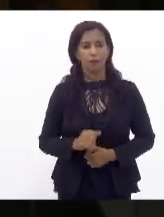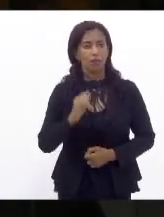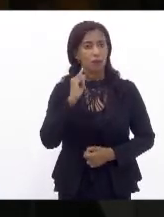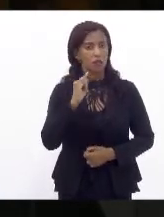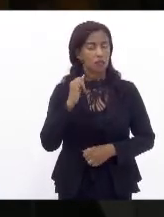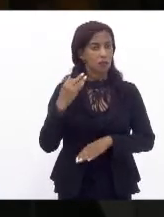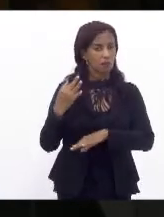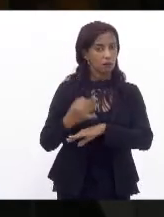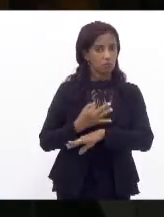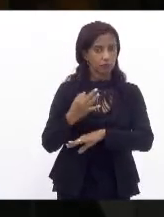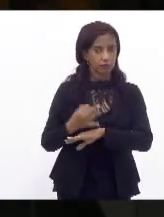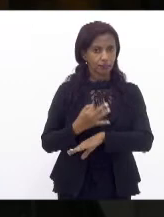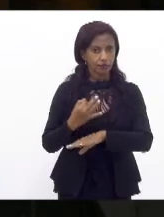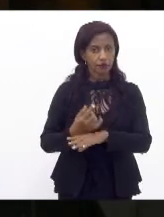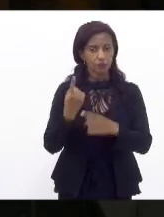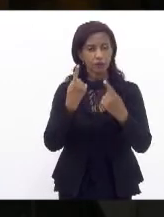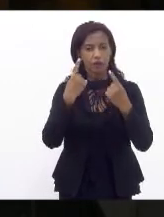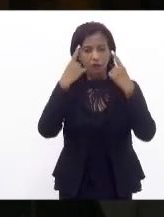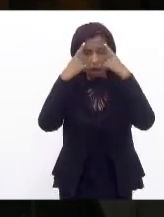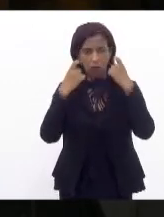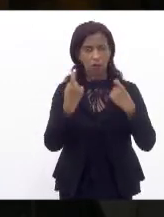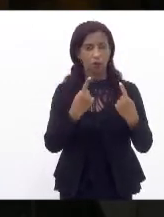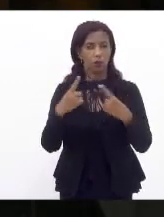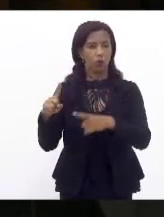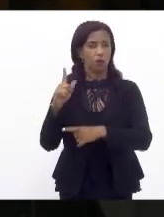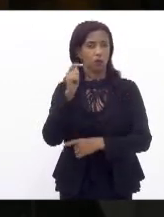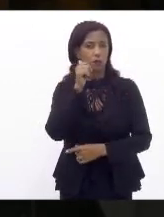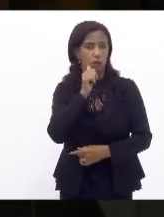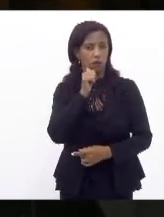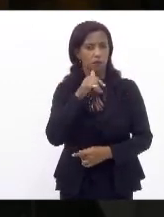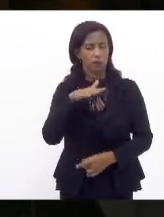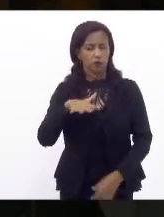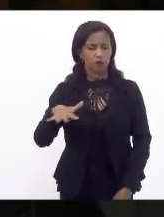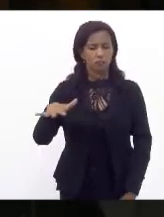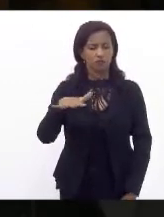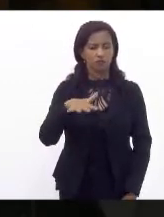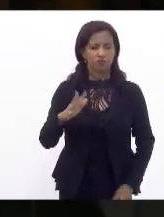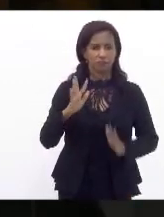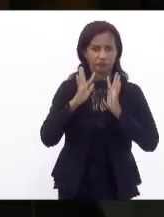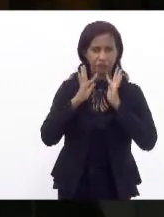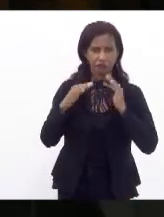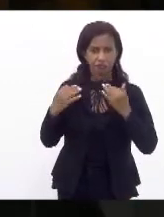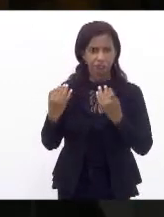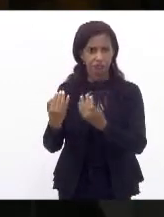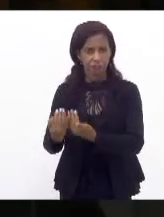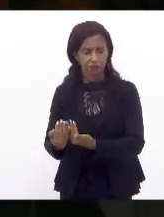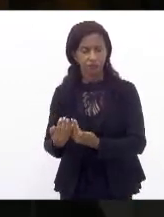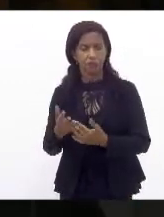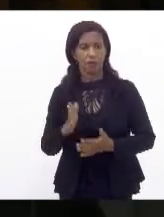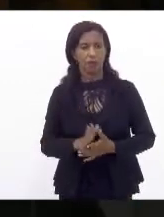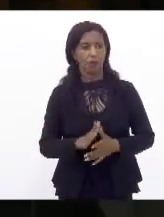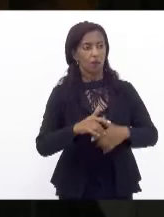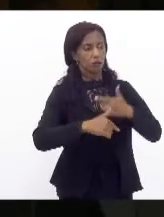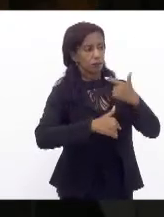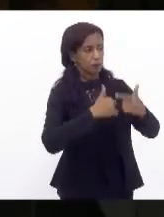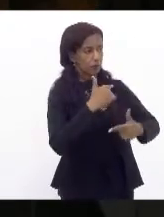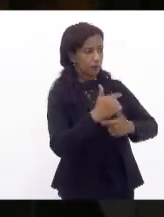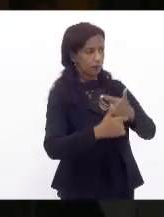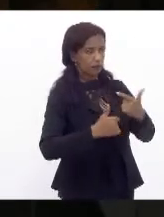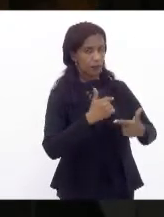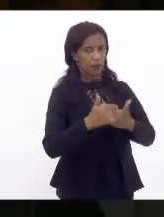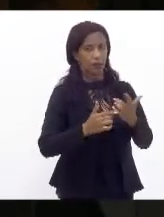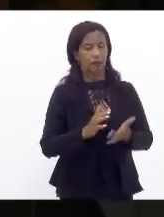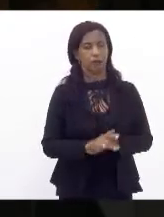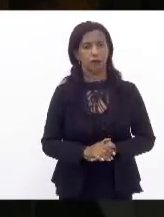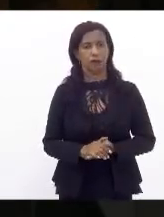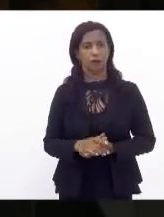em relação à violência contra a mulher tem que ser no ambiente familiar, no ambiente de trabalho,